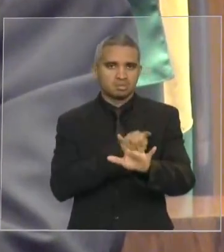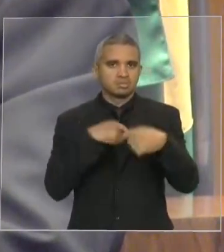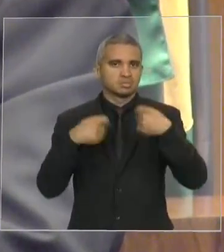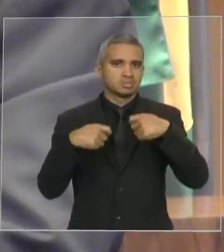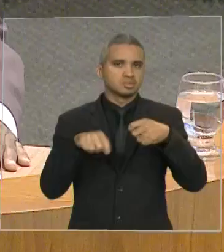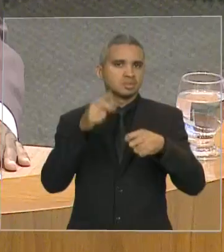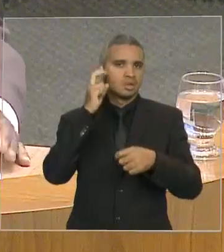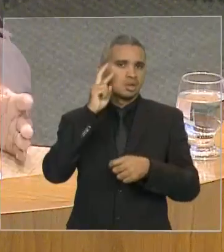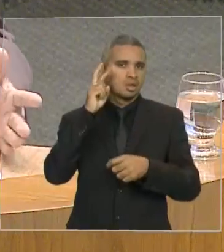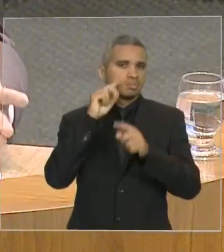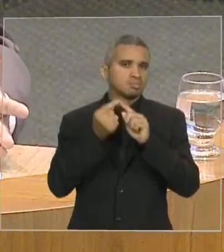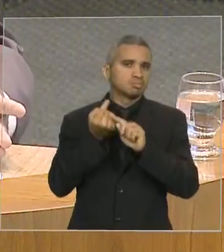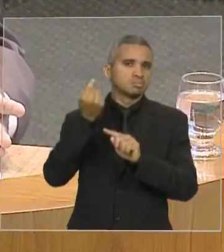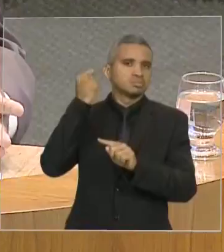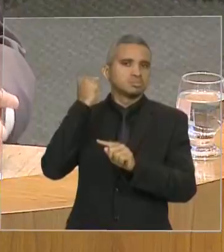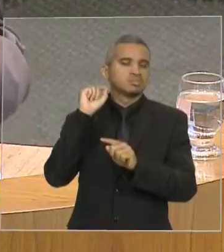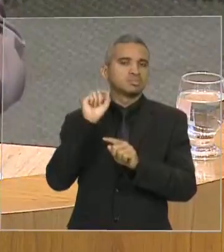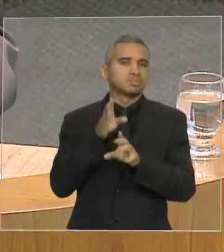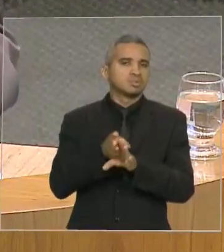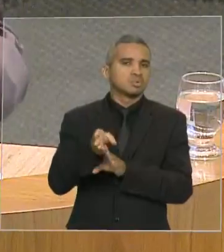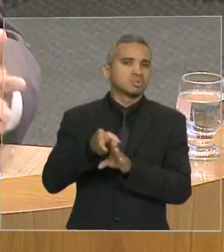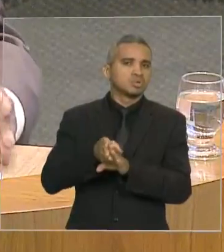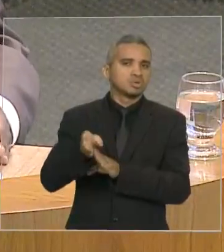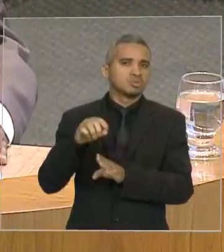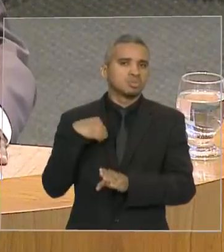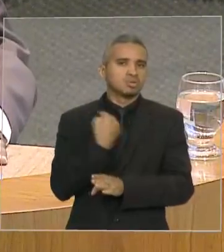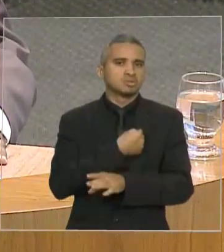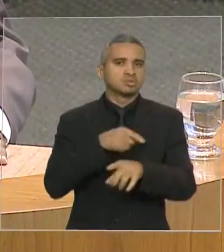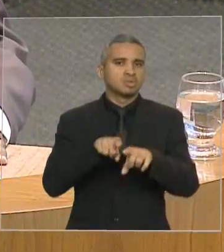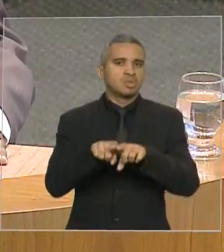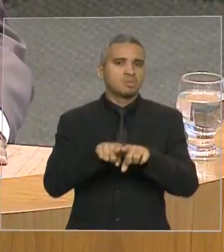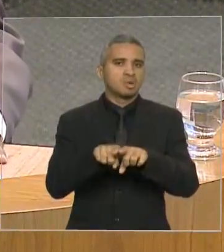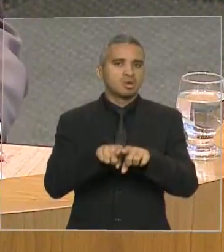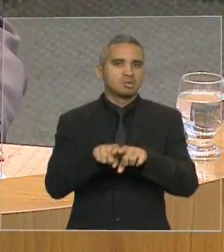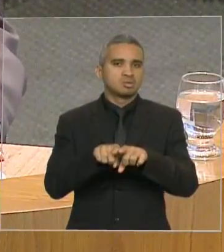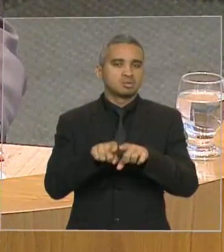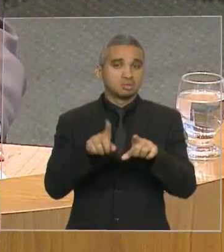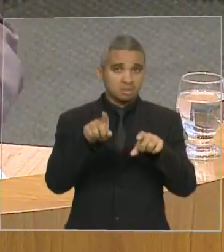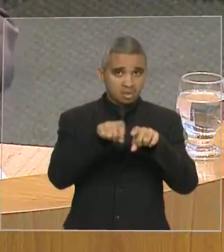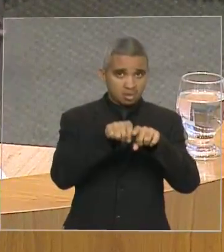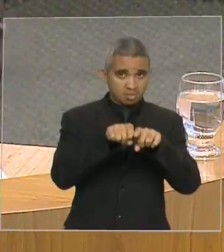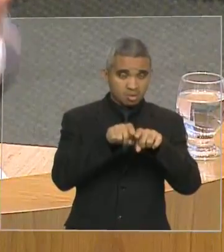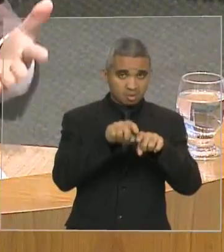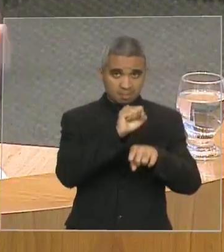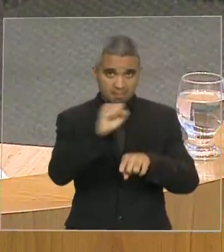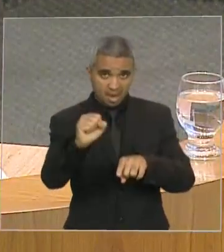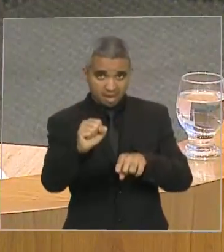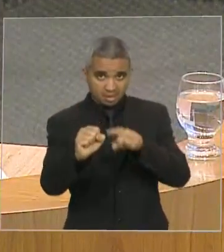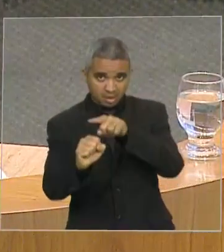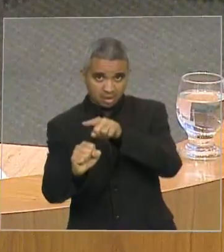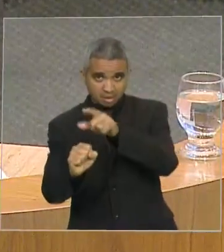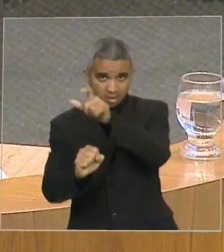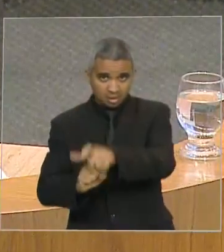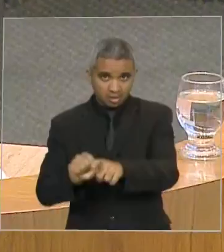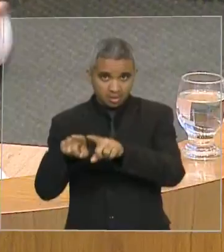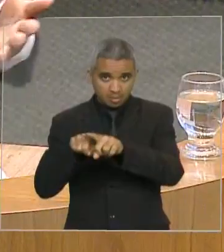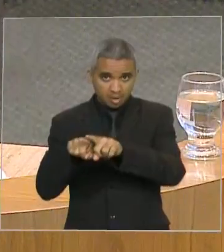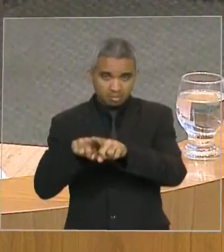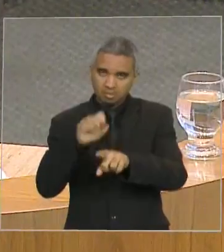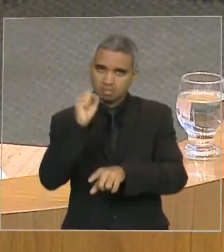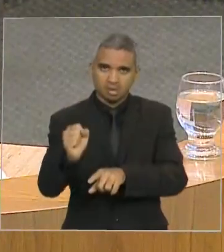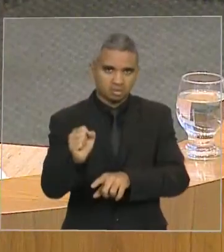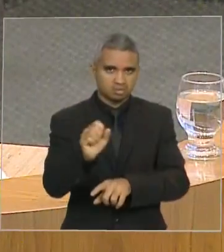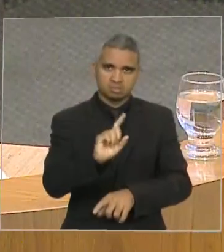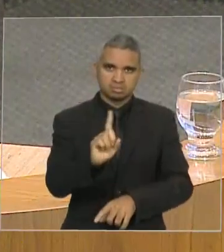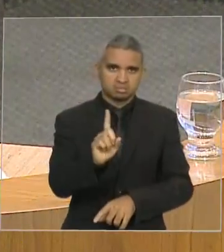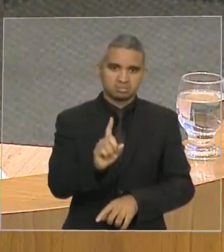irmãos. Irmãos não matam outros irmãos. Não é assim? Quando no cotidiano nós observamos dois